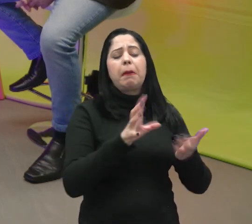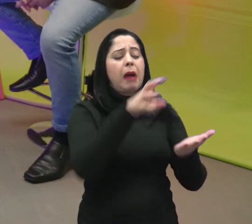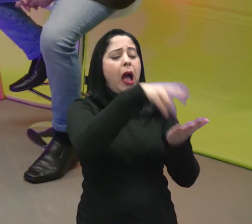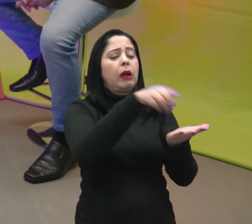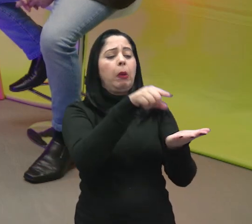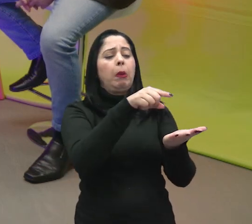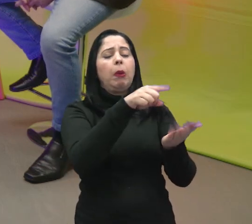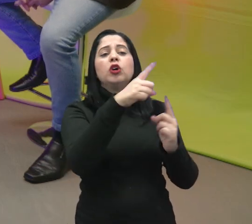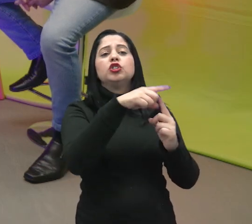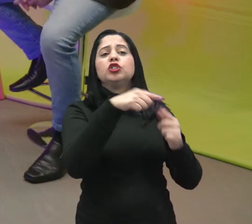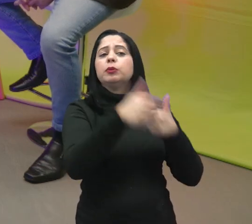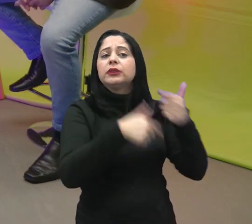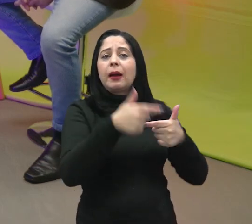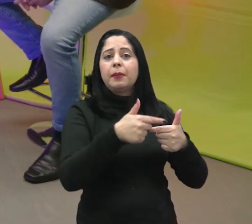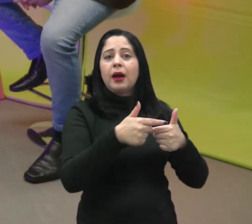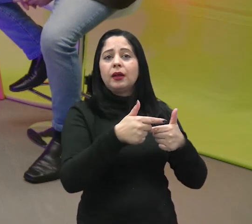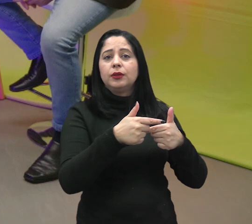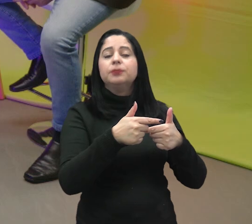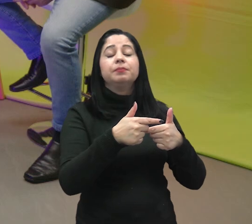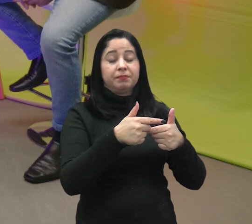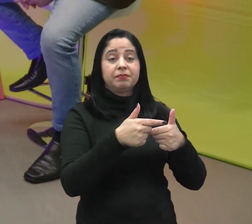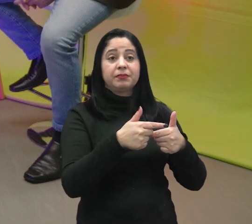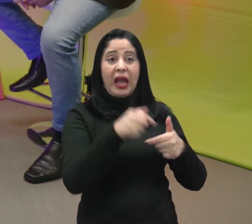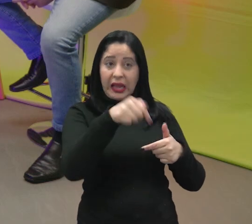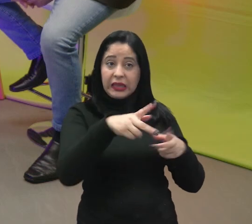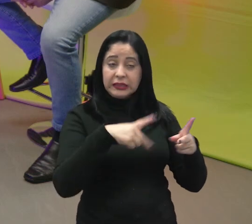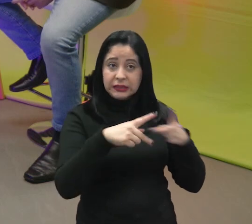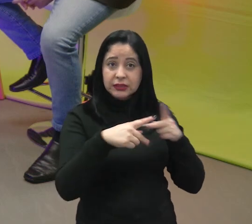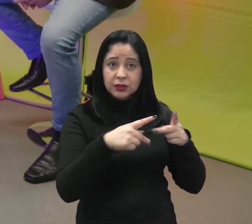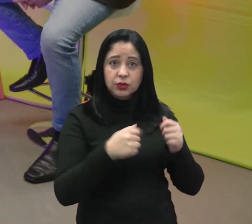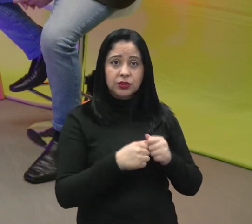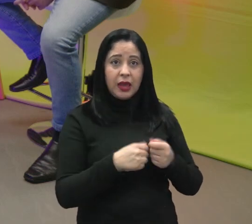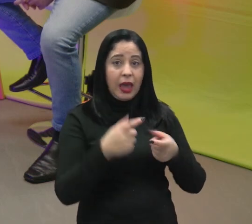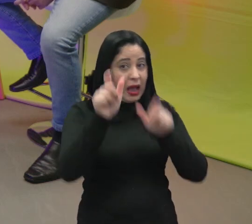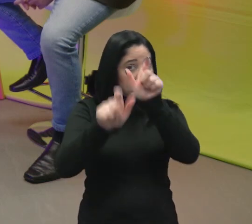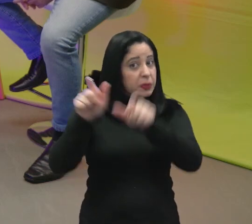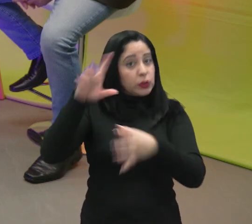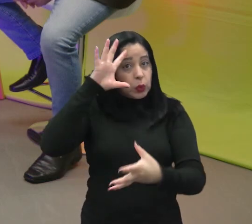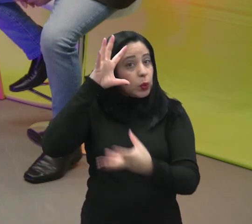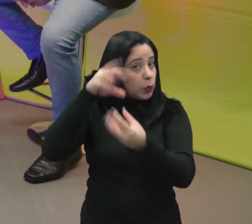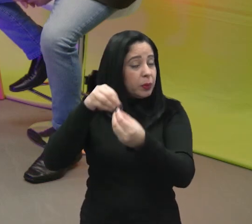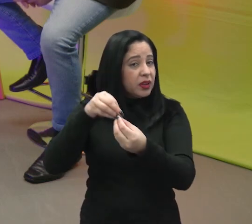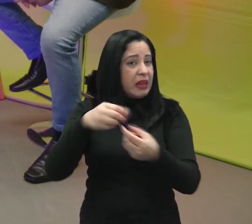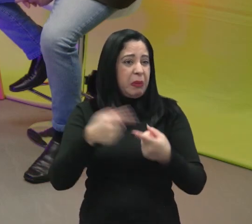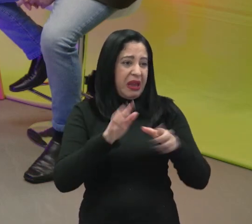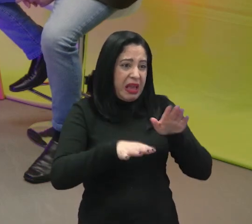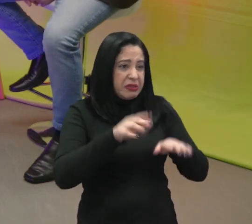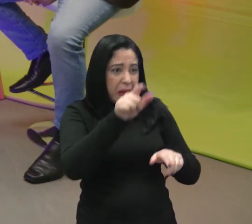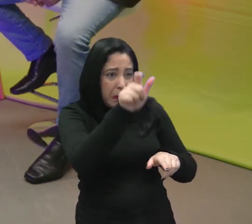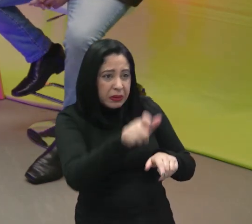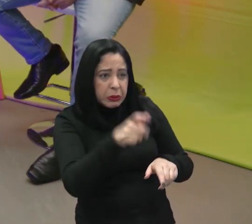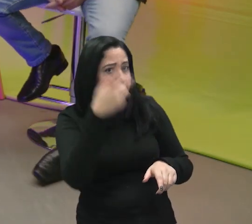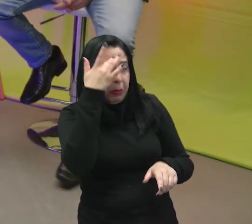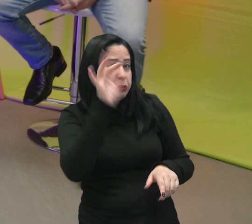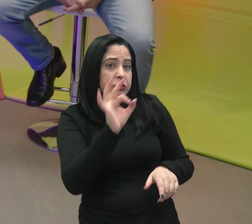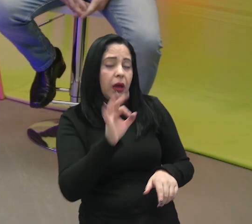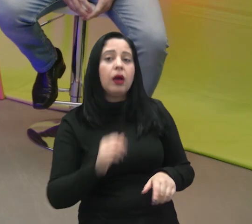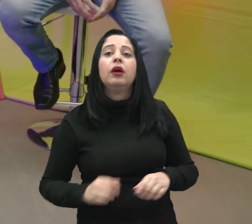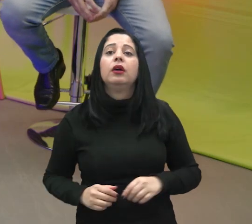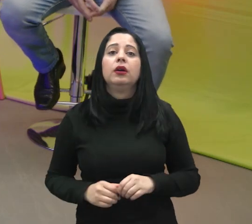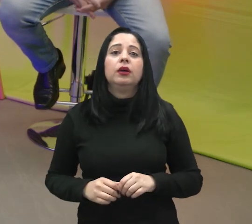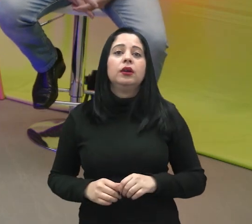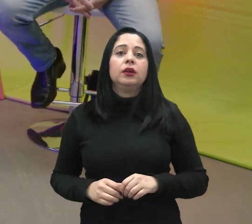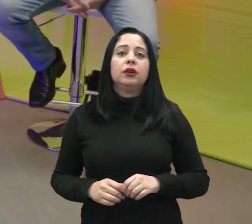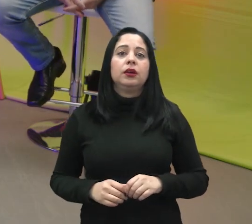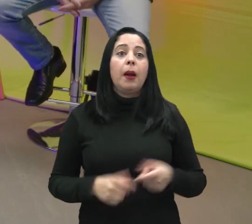a Joseense de Letras, faz aqui na cidade, né, de São José, para o pessoal entender um pouquinho, né, às vezes não tem conhecimento. A gente já